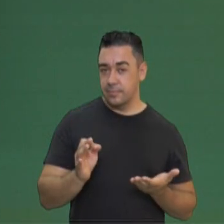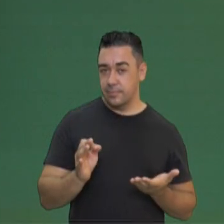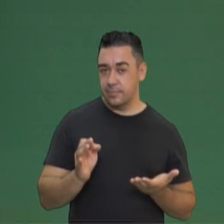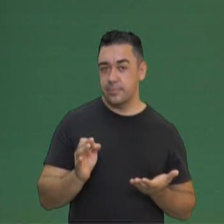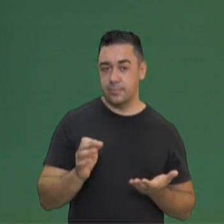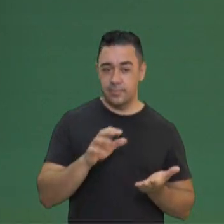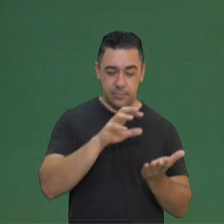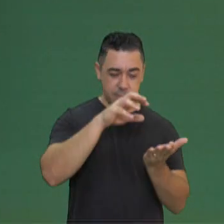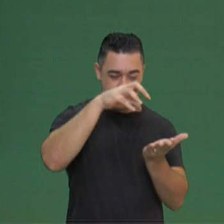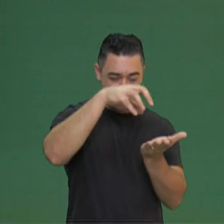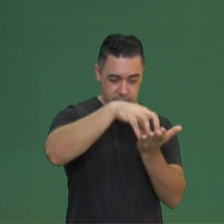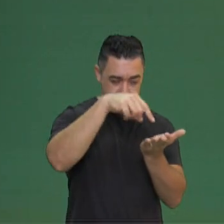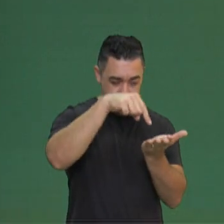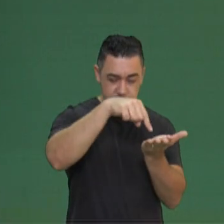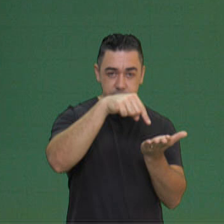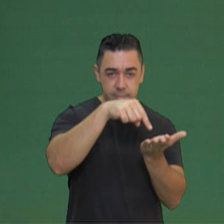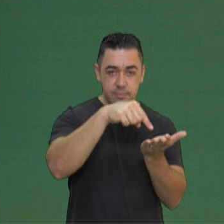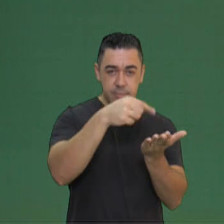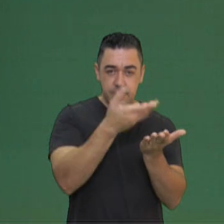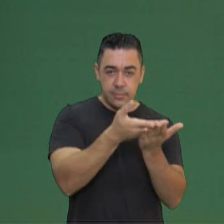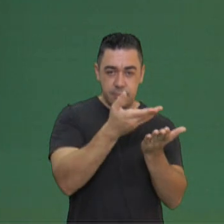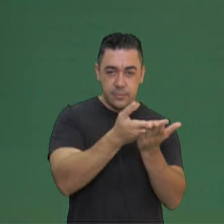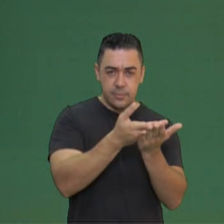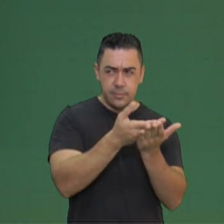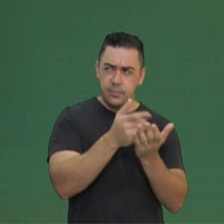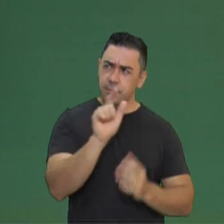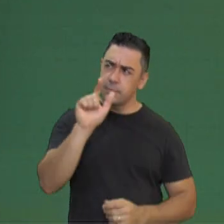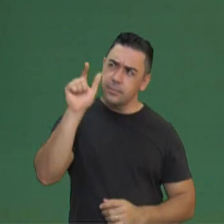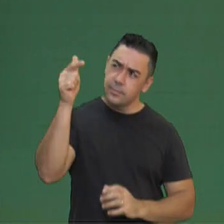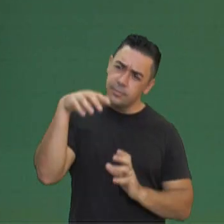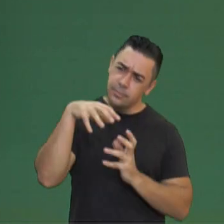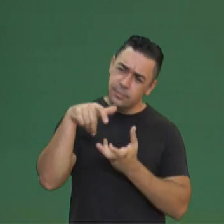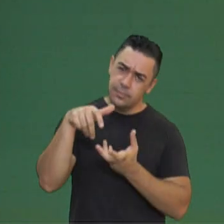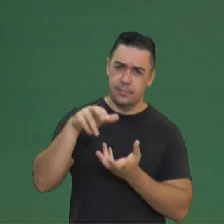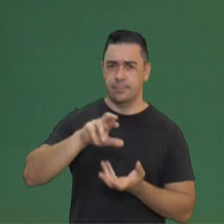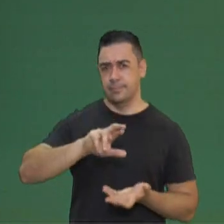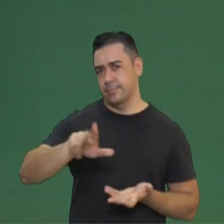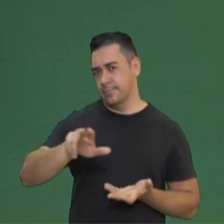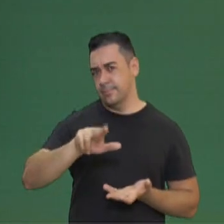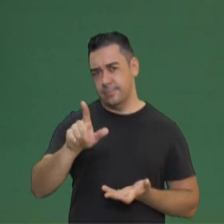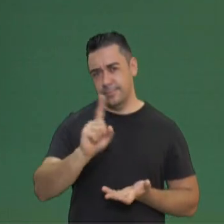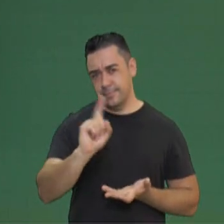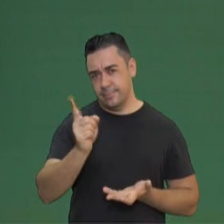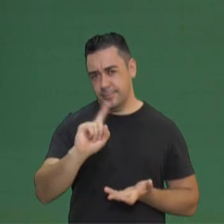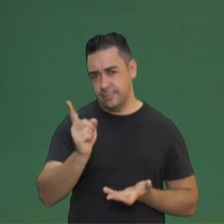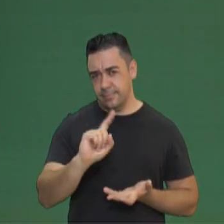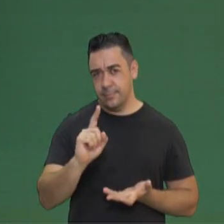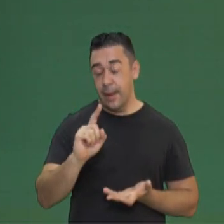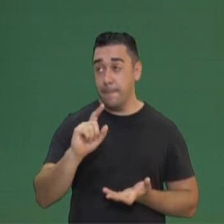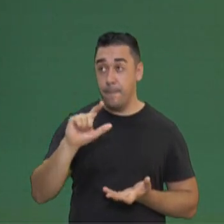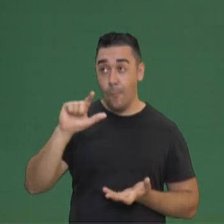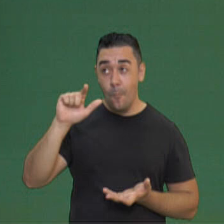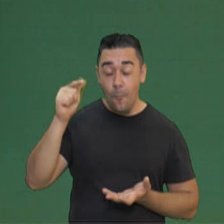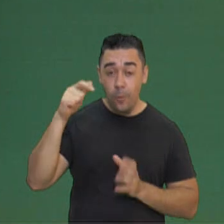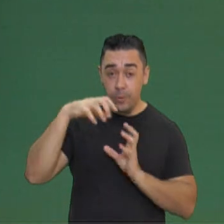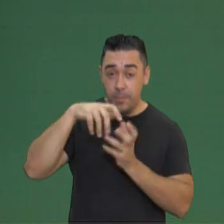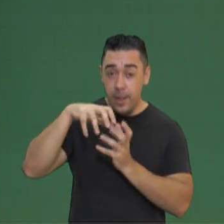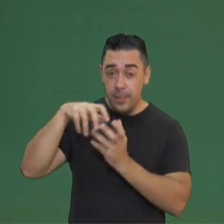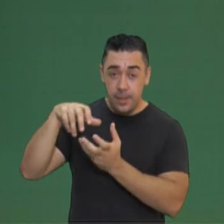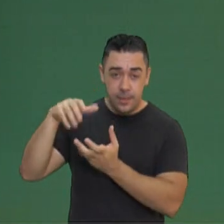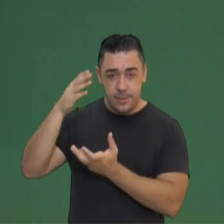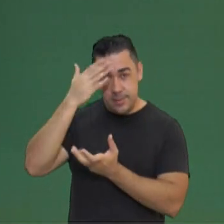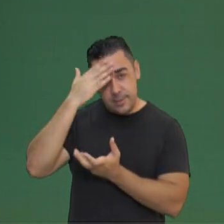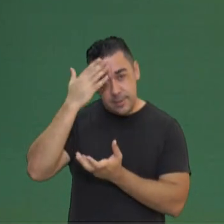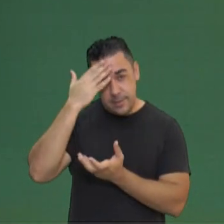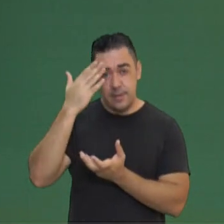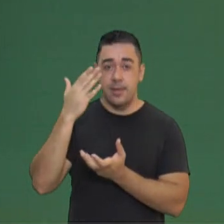Estações meteorológicas, dados de outros planetas? Não, né? Isso quem faz, quem busca informações, você sabe que